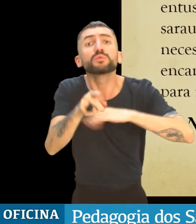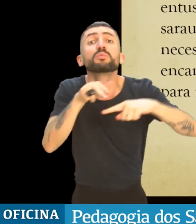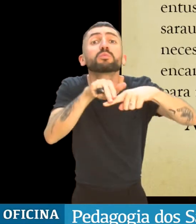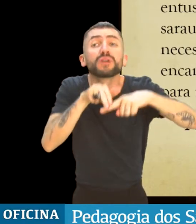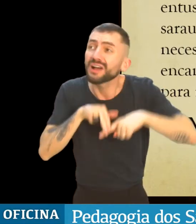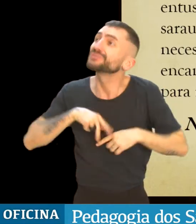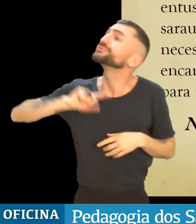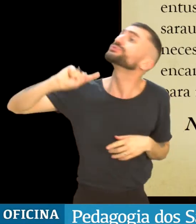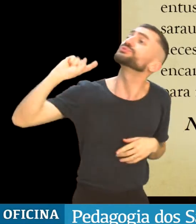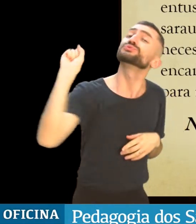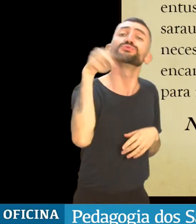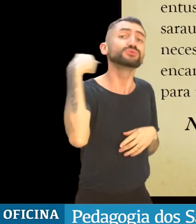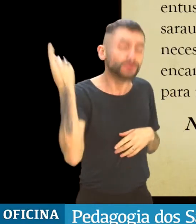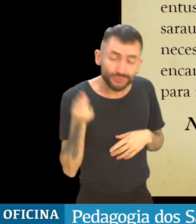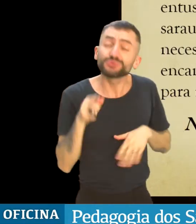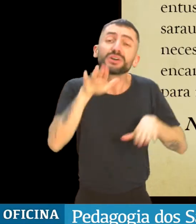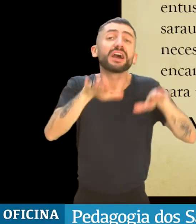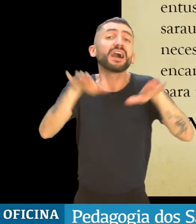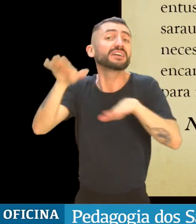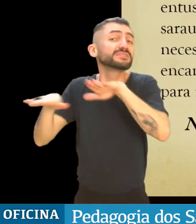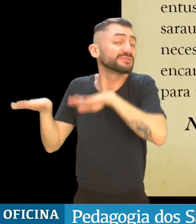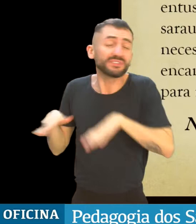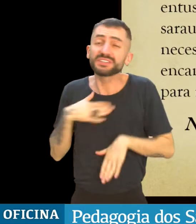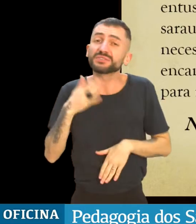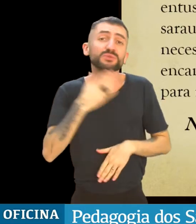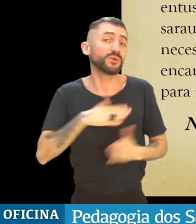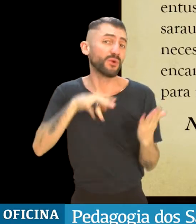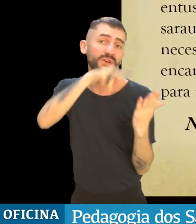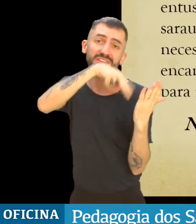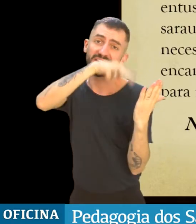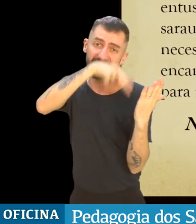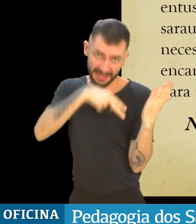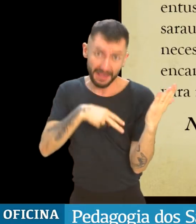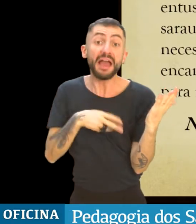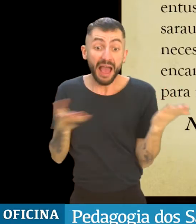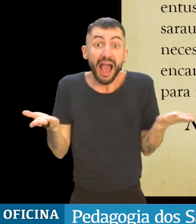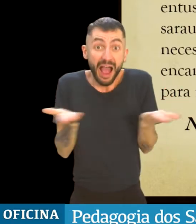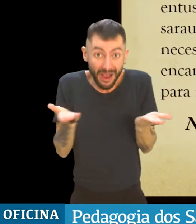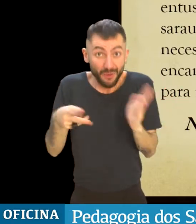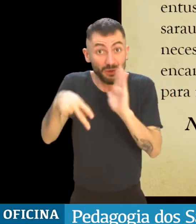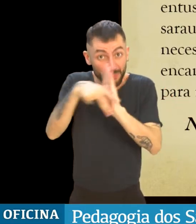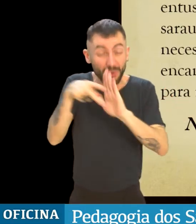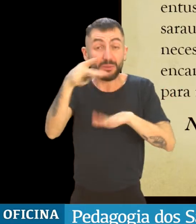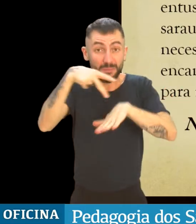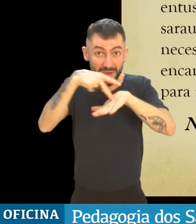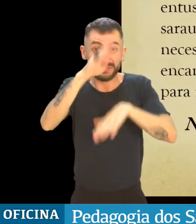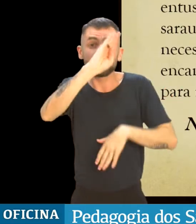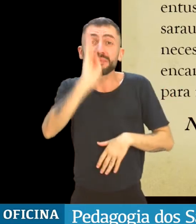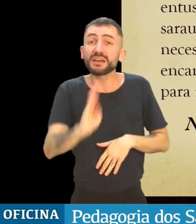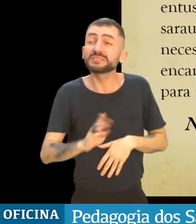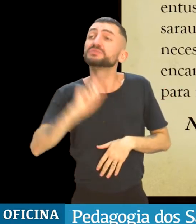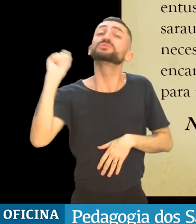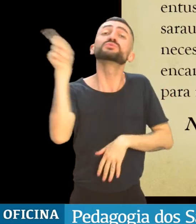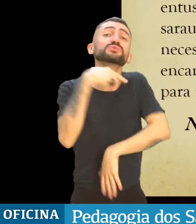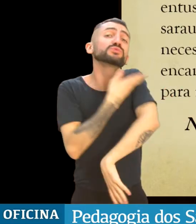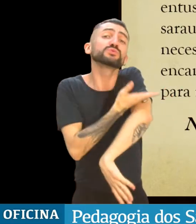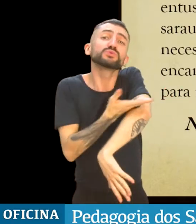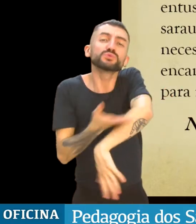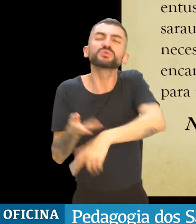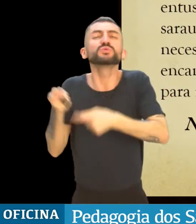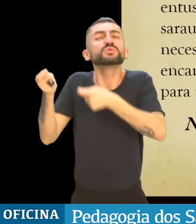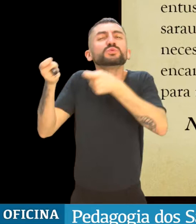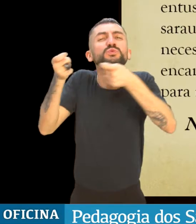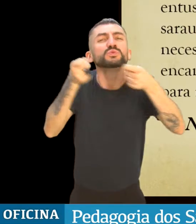infelizmente, a gente está dentro de um contexto de um país que a leitura não é hábito, não é rotina,